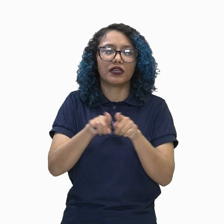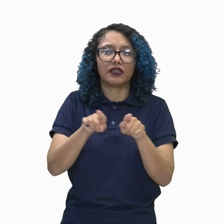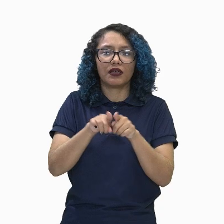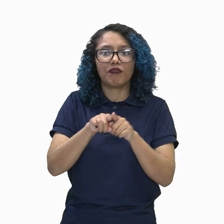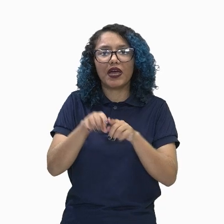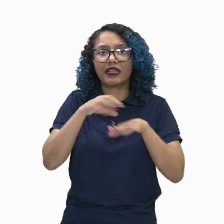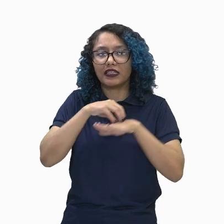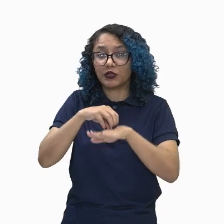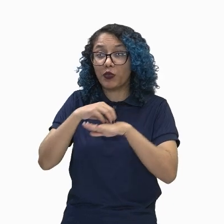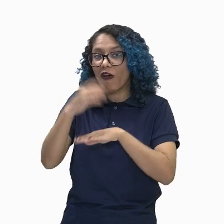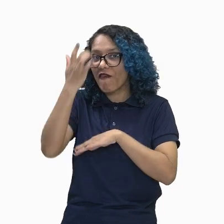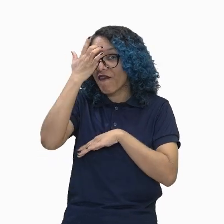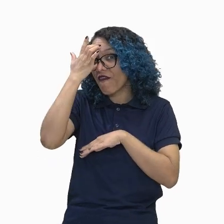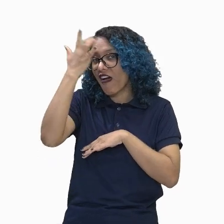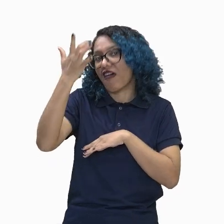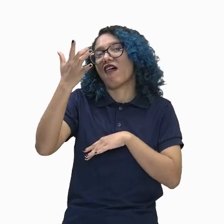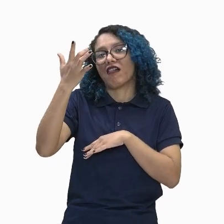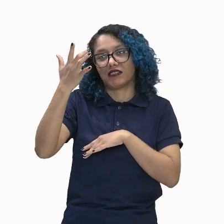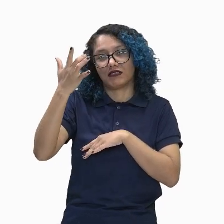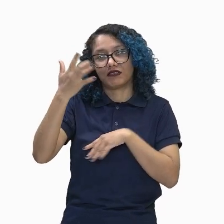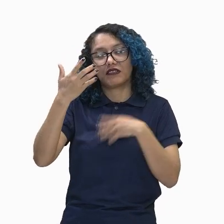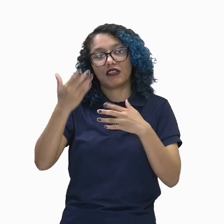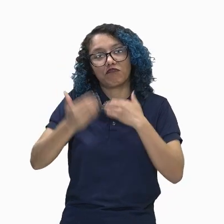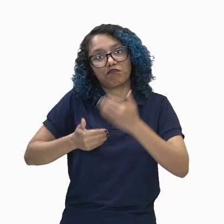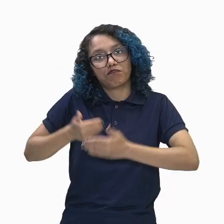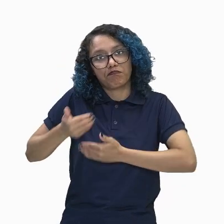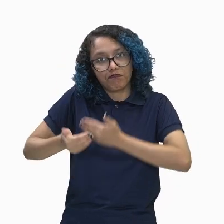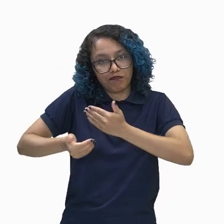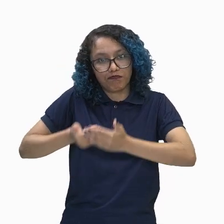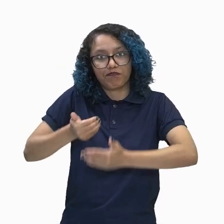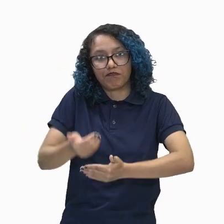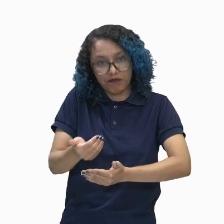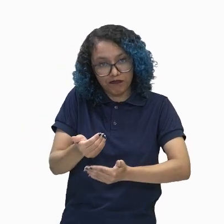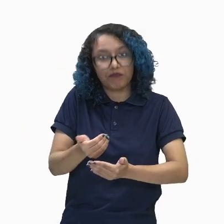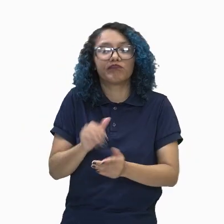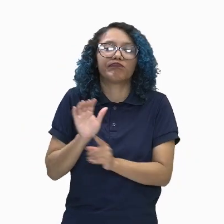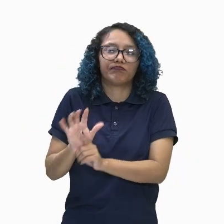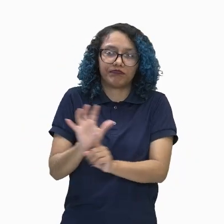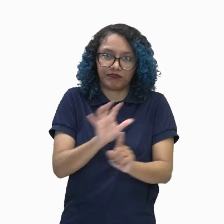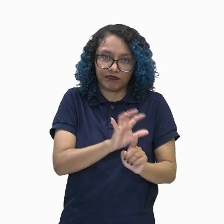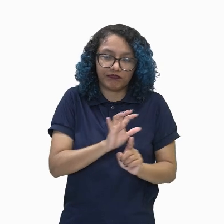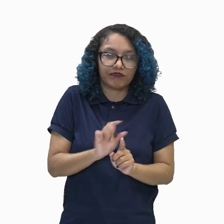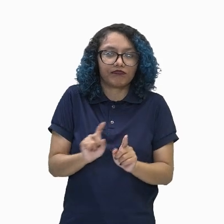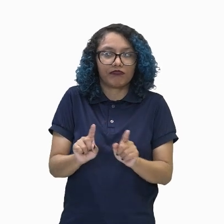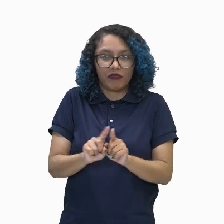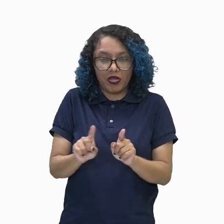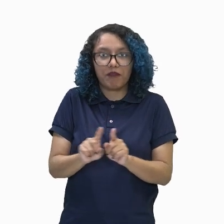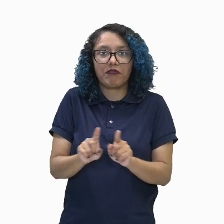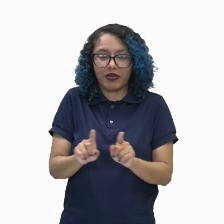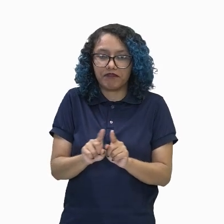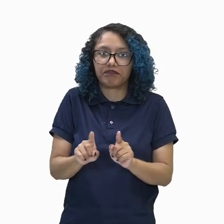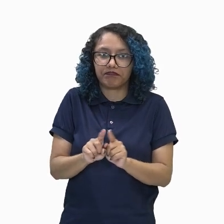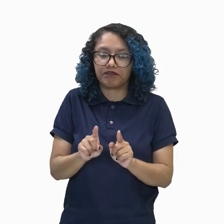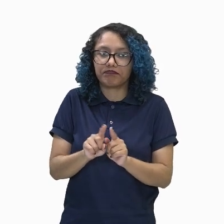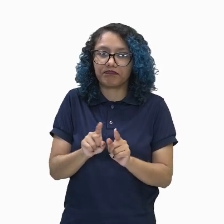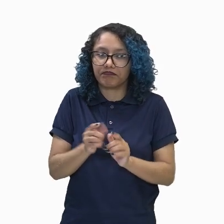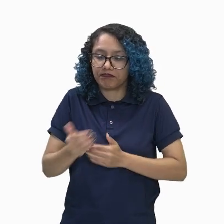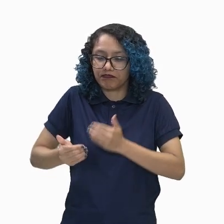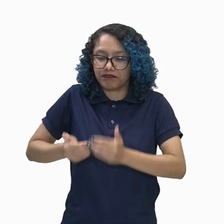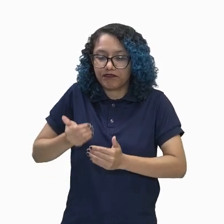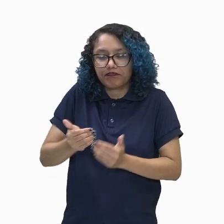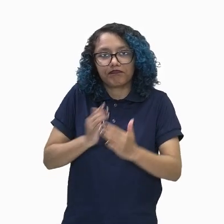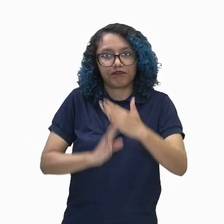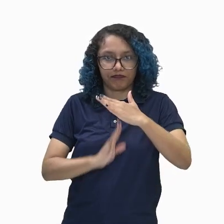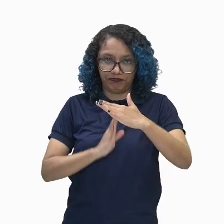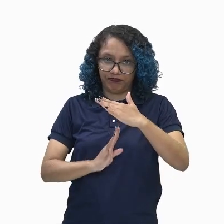de transporte. Então, com o passar dos anos, tudo isso acabou influenciando bastante esse processo de